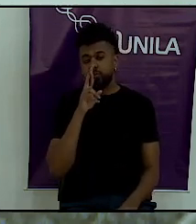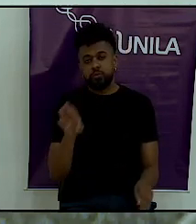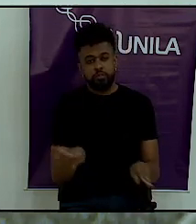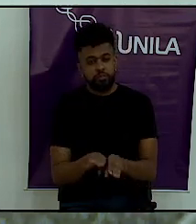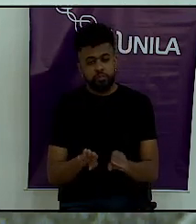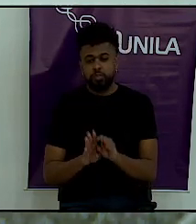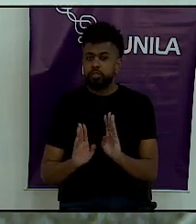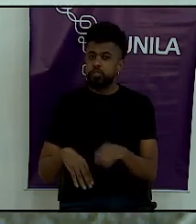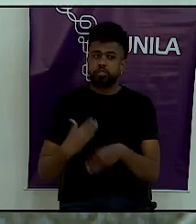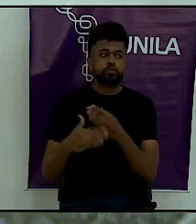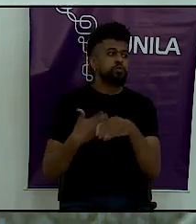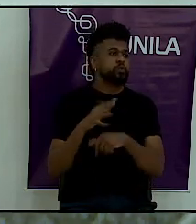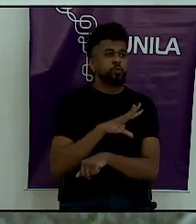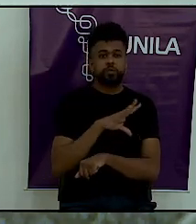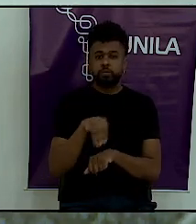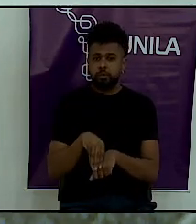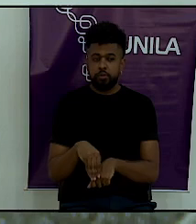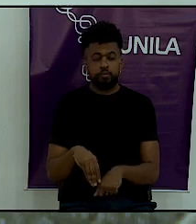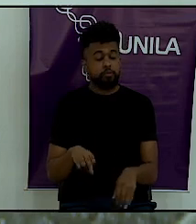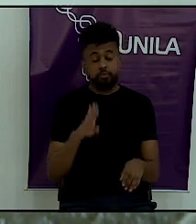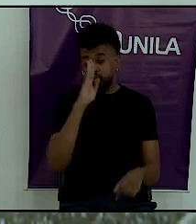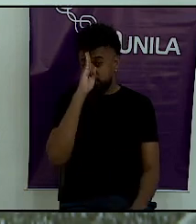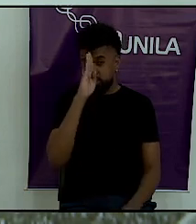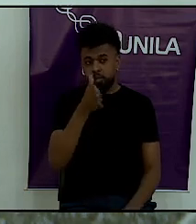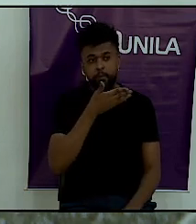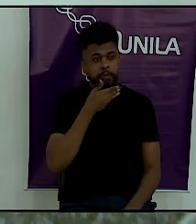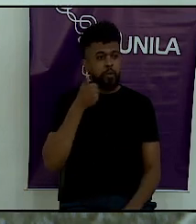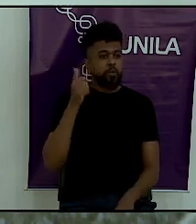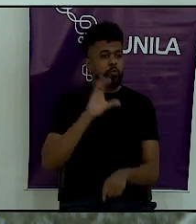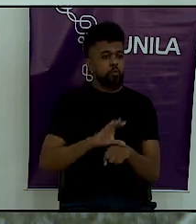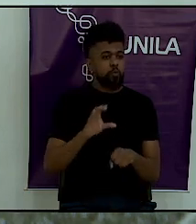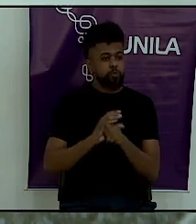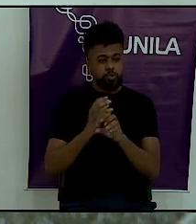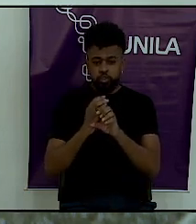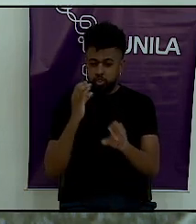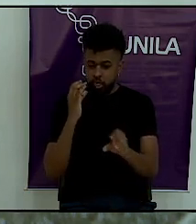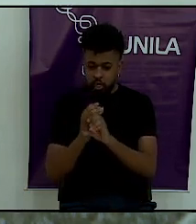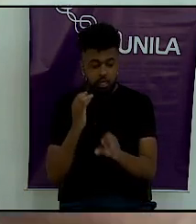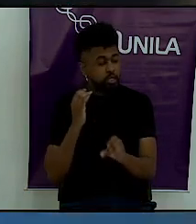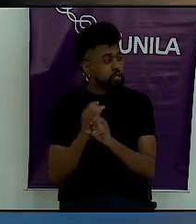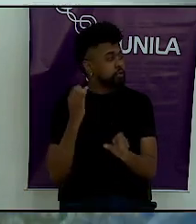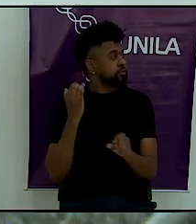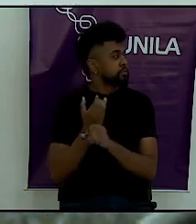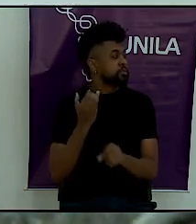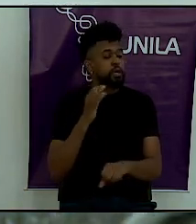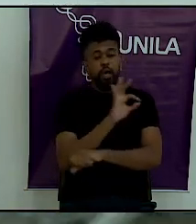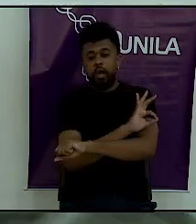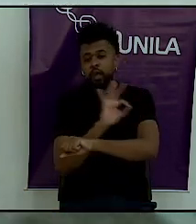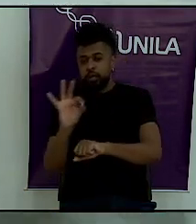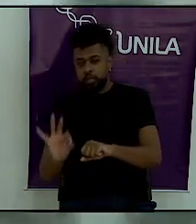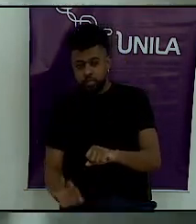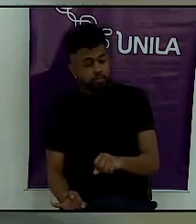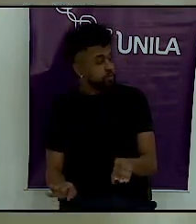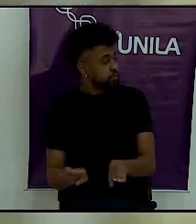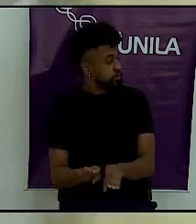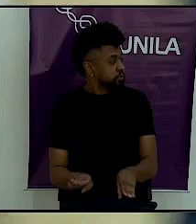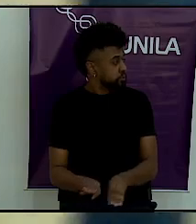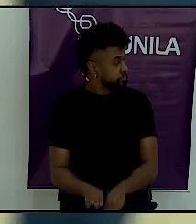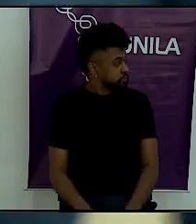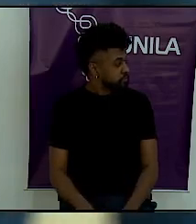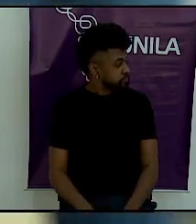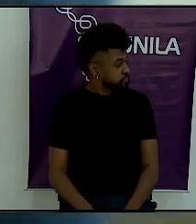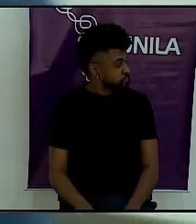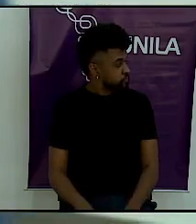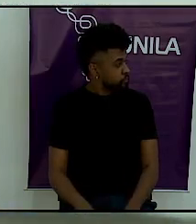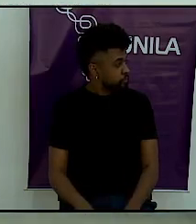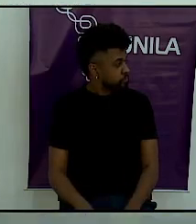desenvolver esse conhecimento, de forma direta melhorando os cursos de engenharia civil de infraestrutura, arquitetura e urbanismo. É essencial a